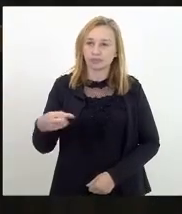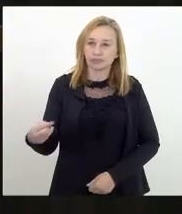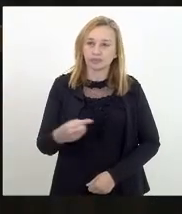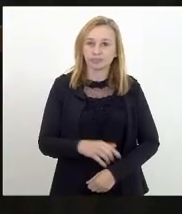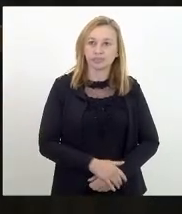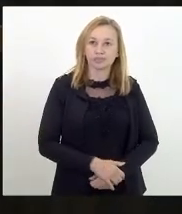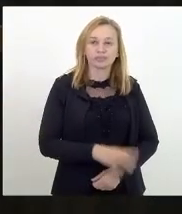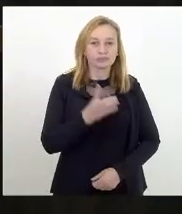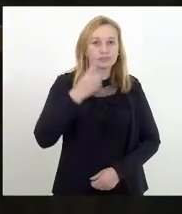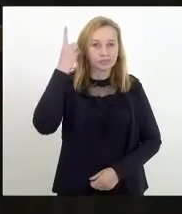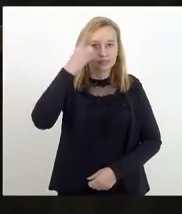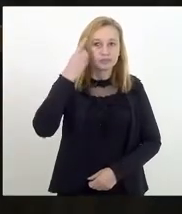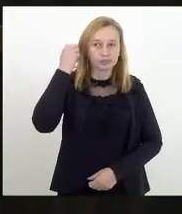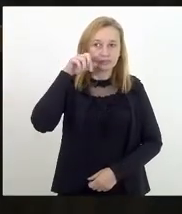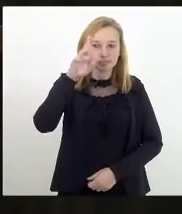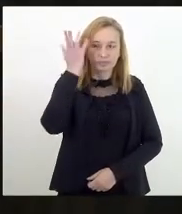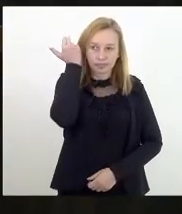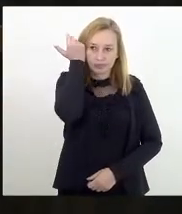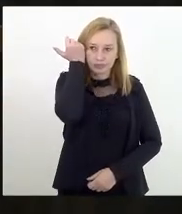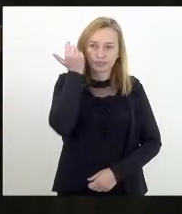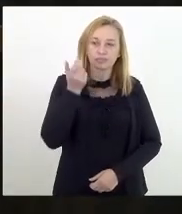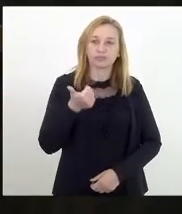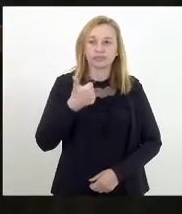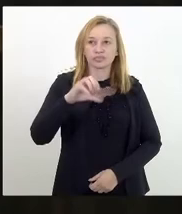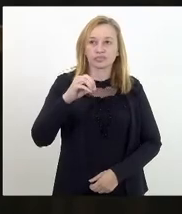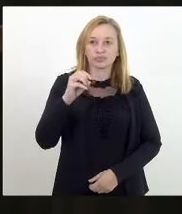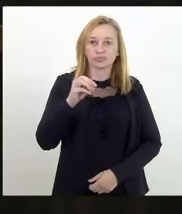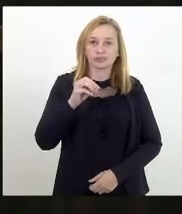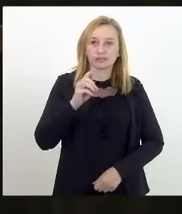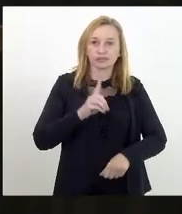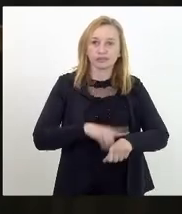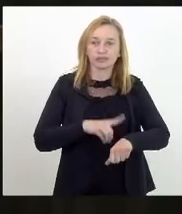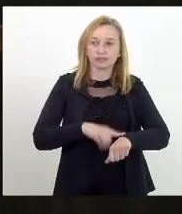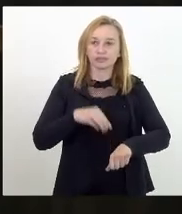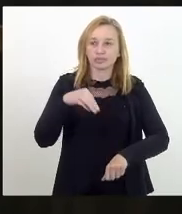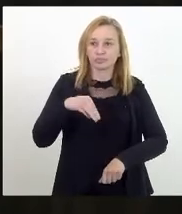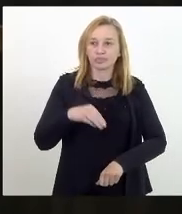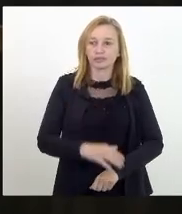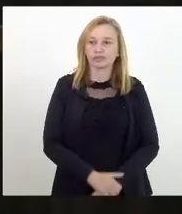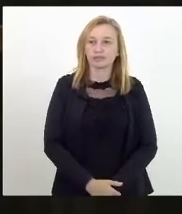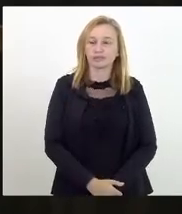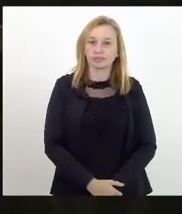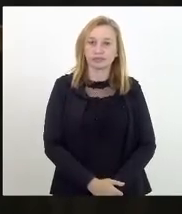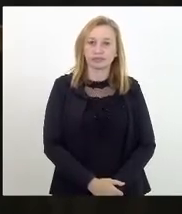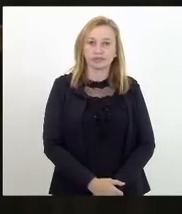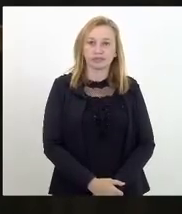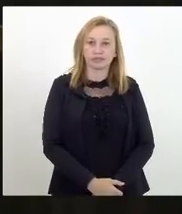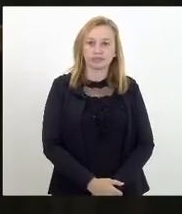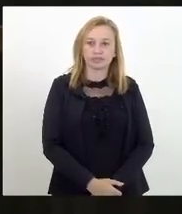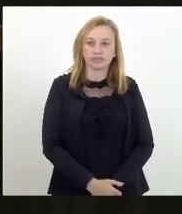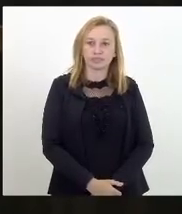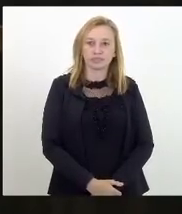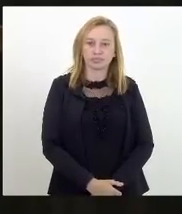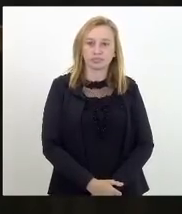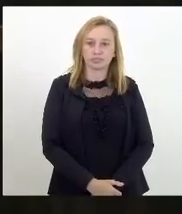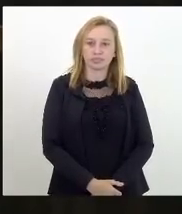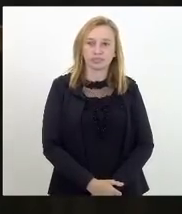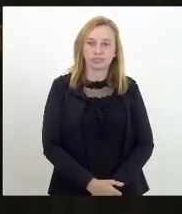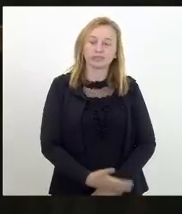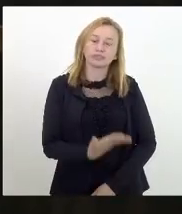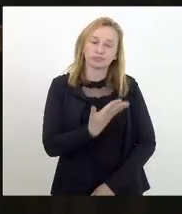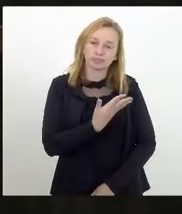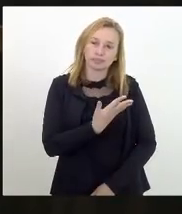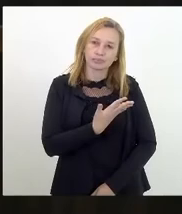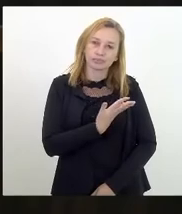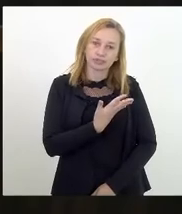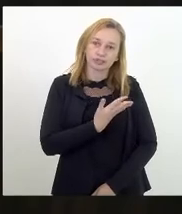orador inscrito é o Nobre Deputado Eliomar Coelho uma referência dispõe de dez minutos do tempo regimental nosso